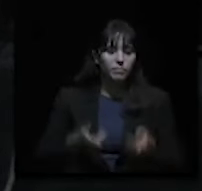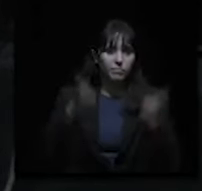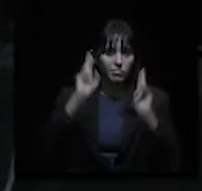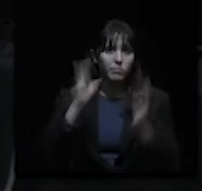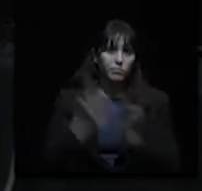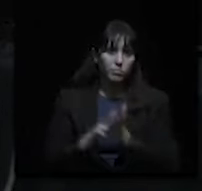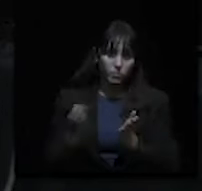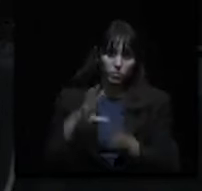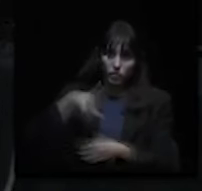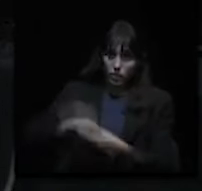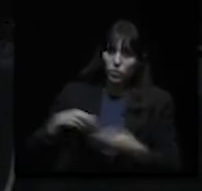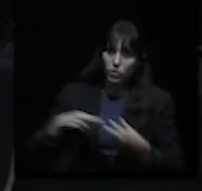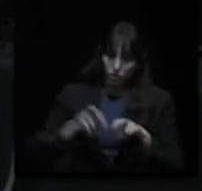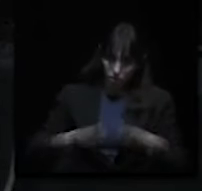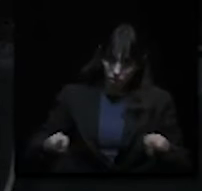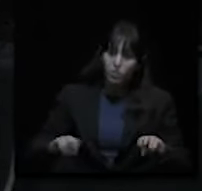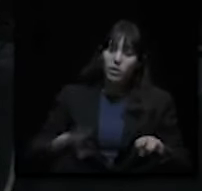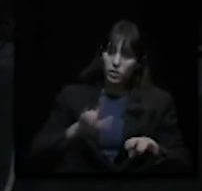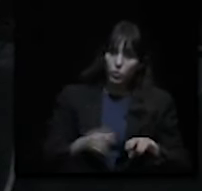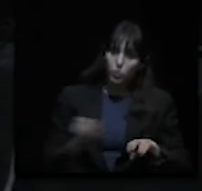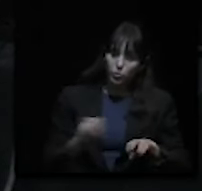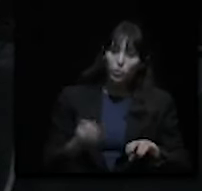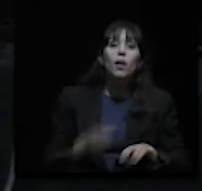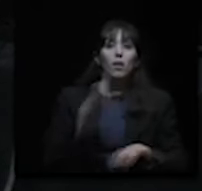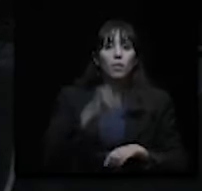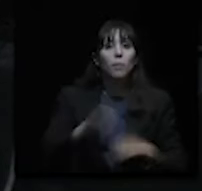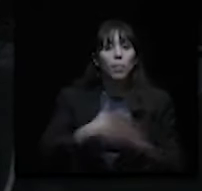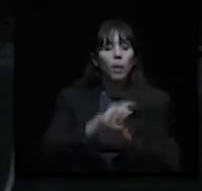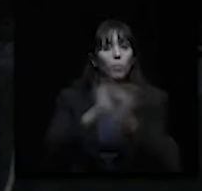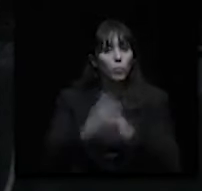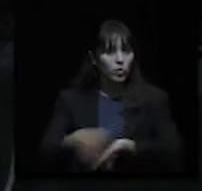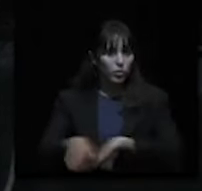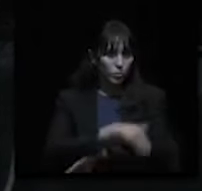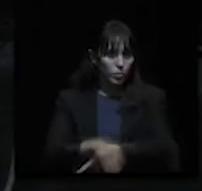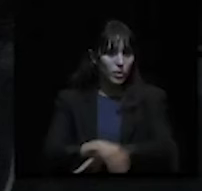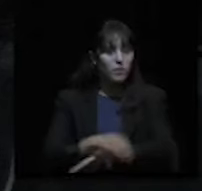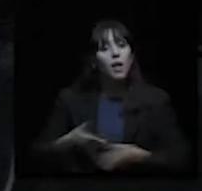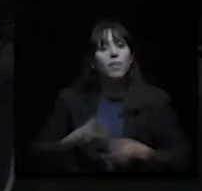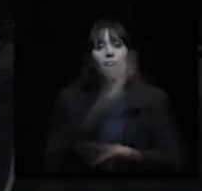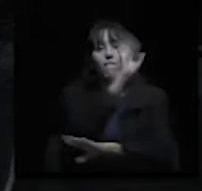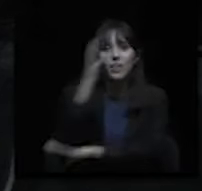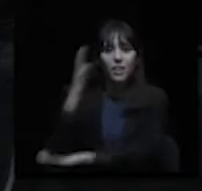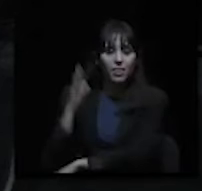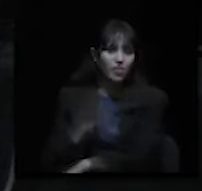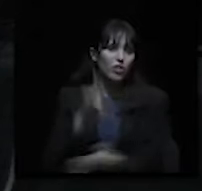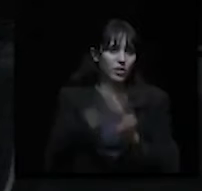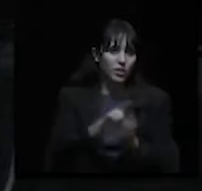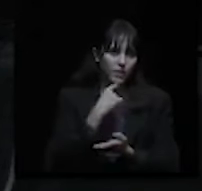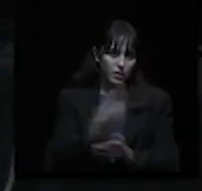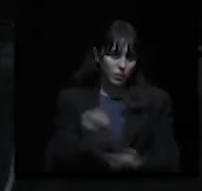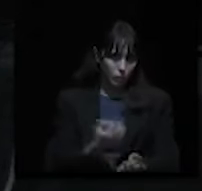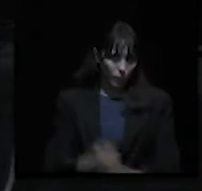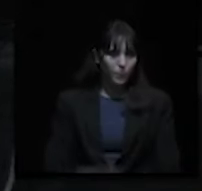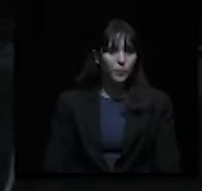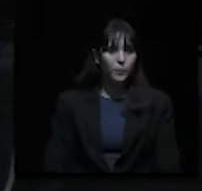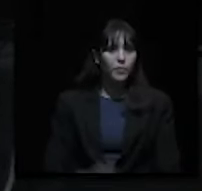foi aprovada na Câmara Municipal, e que implemente também a proposta de transformação das ruas da cidade de Lisboa em veredas, que o LIVRE apresentou. Este